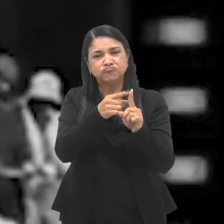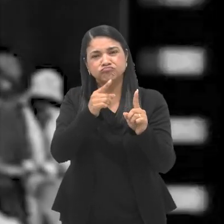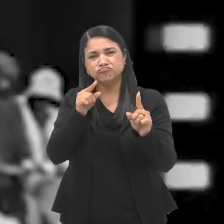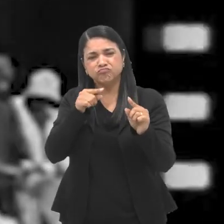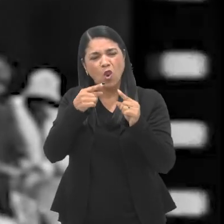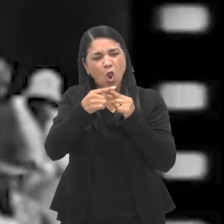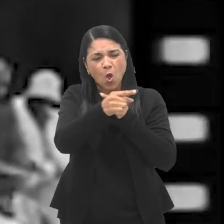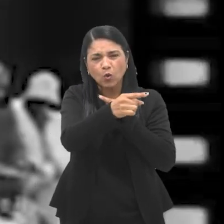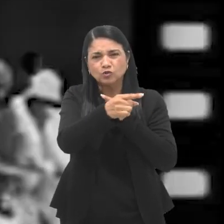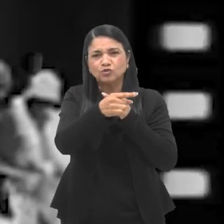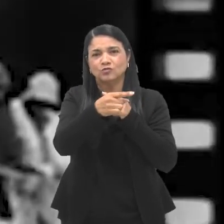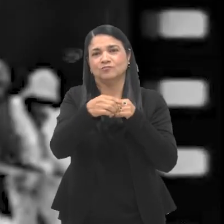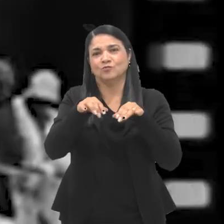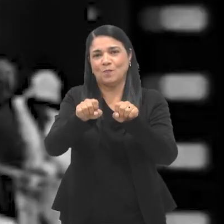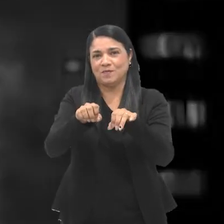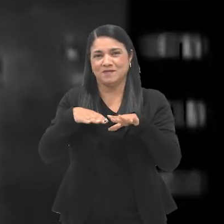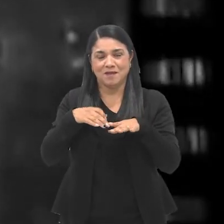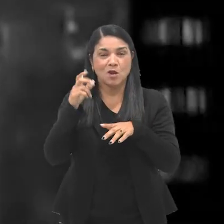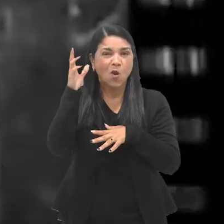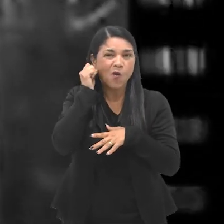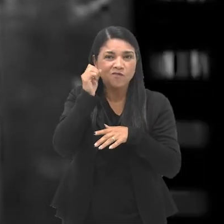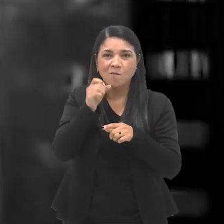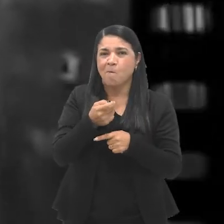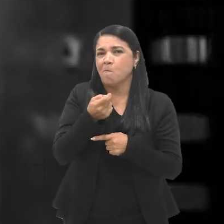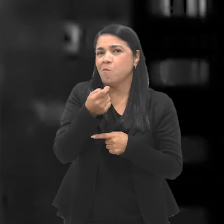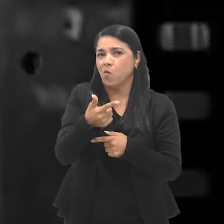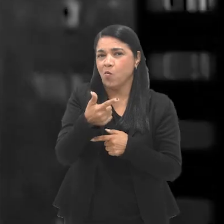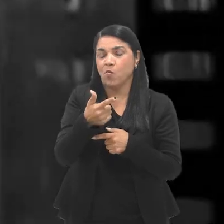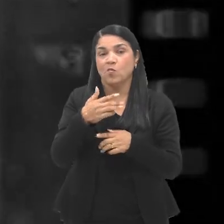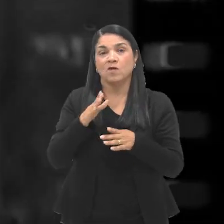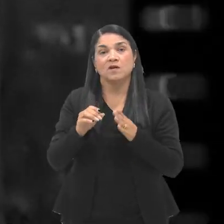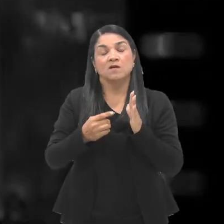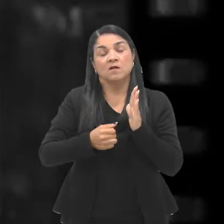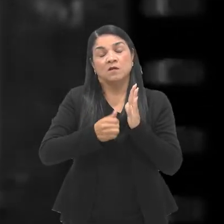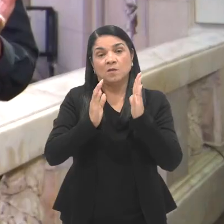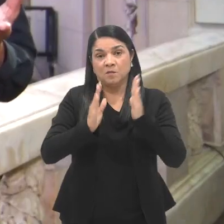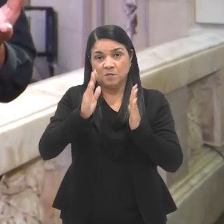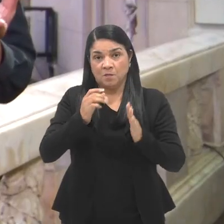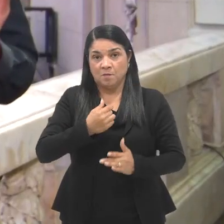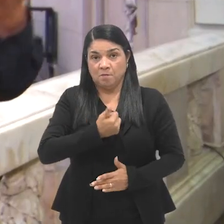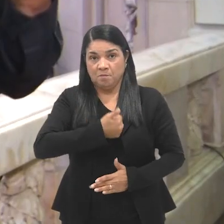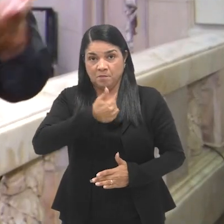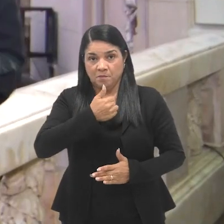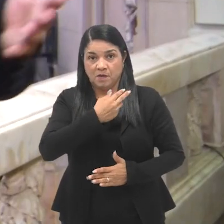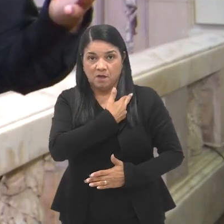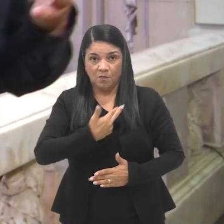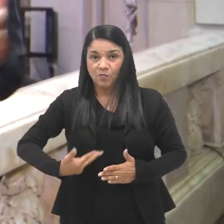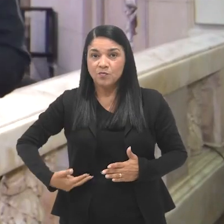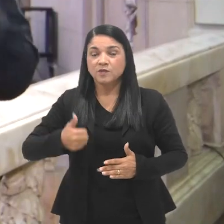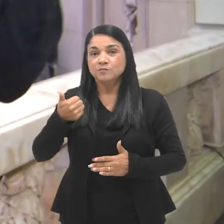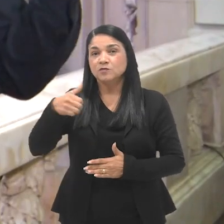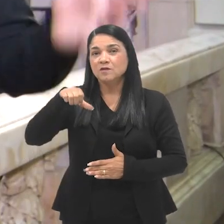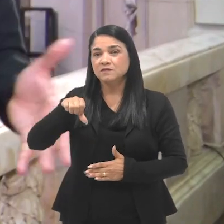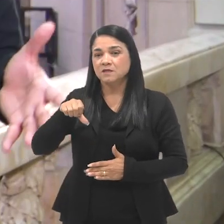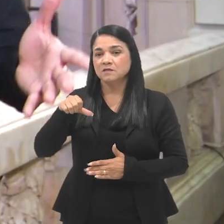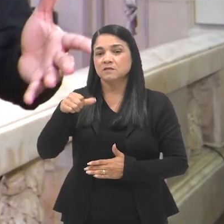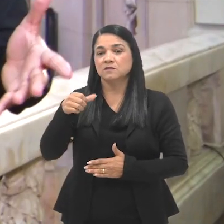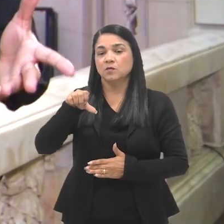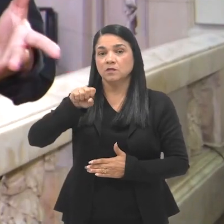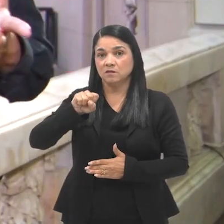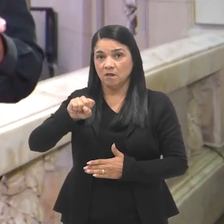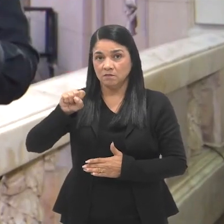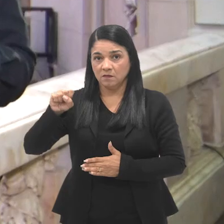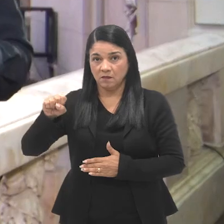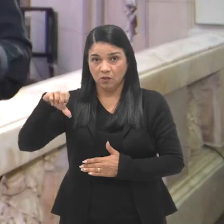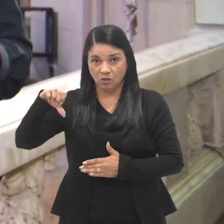do plenário, que impossibilitava ouvir os discursos. O período que compreendeu a Primeira República, entre 1889